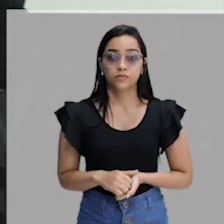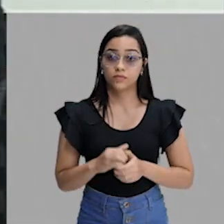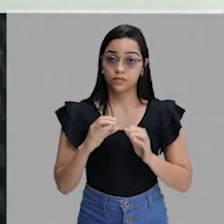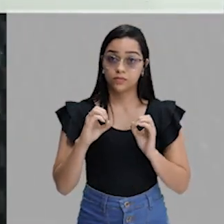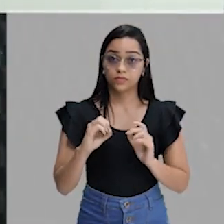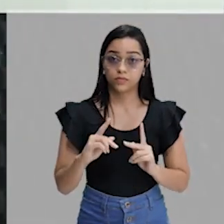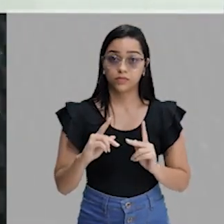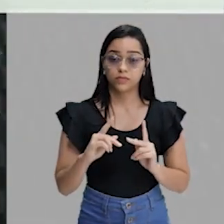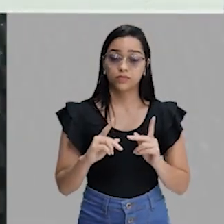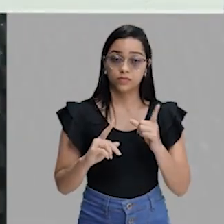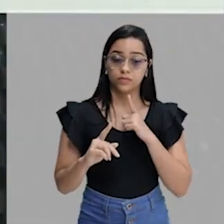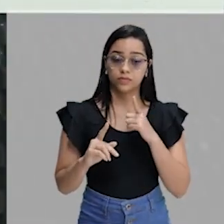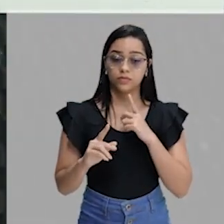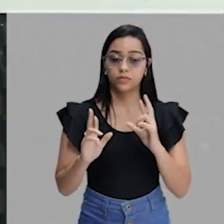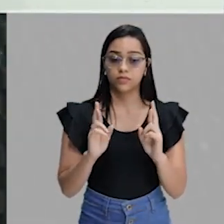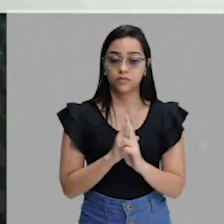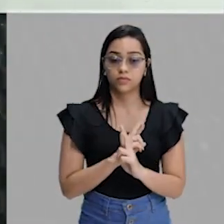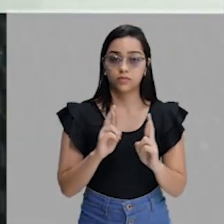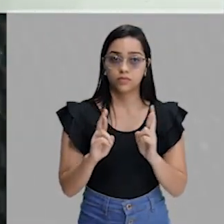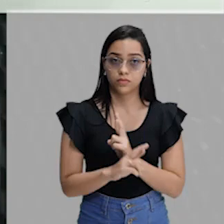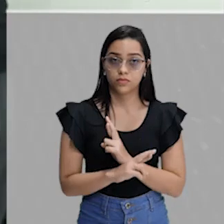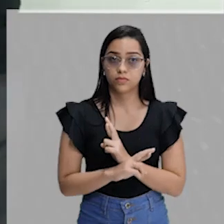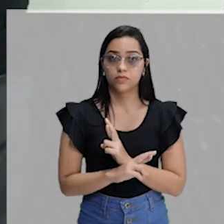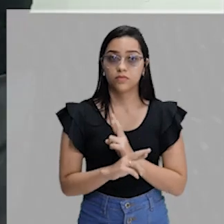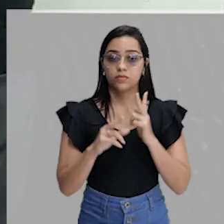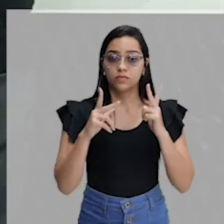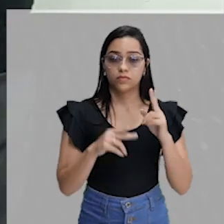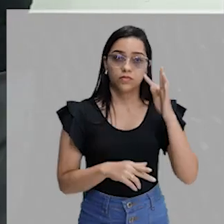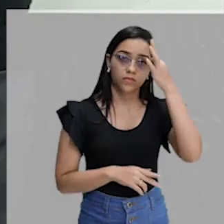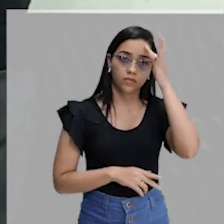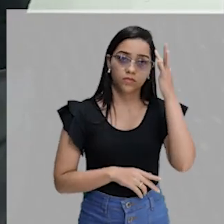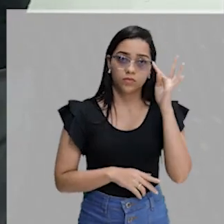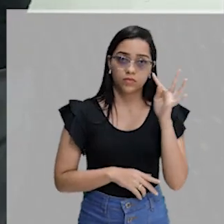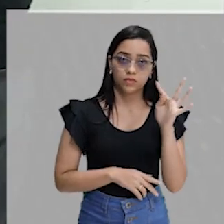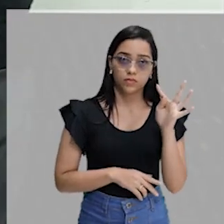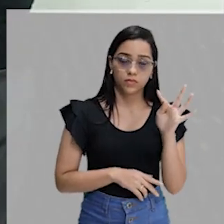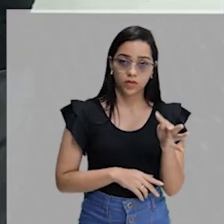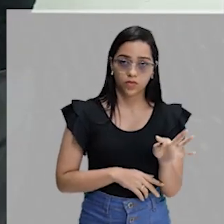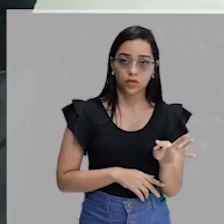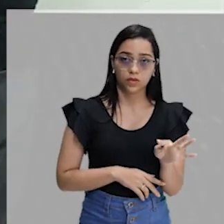Ok? Então, essa relação é o teorema